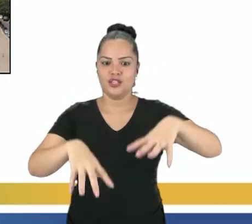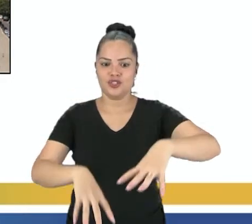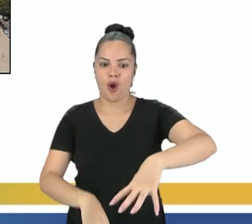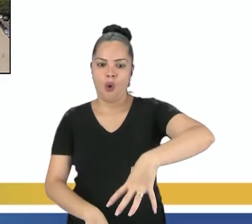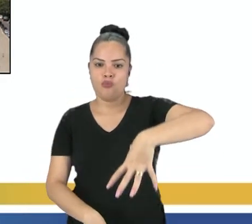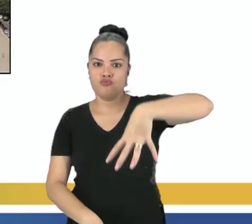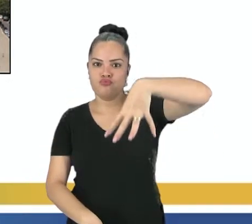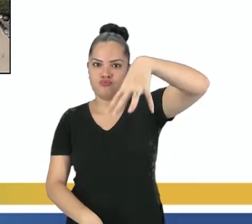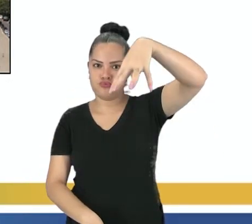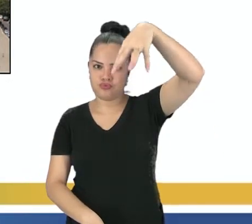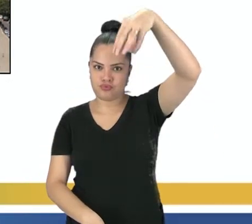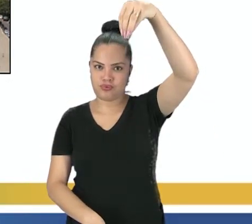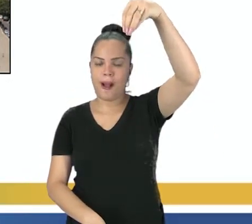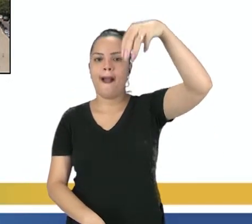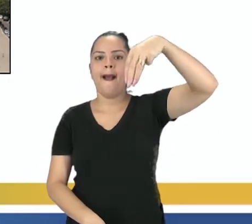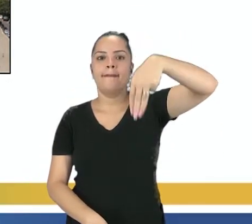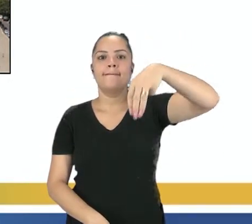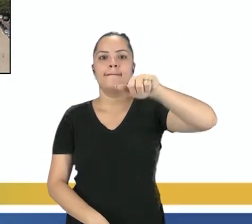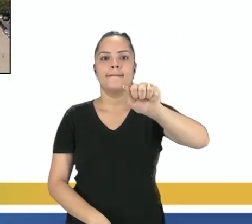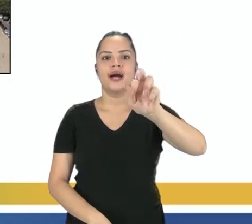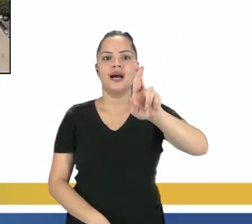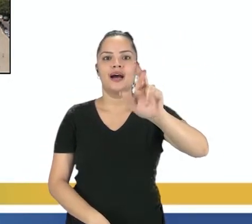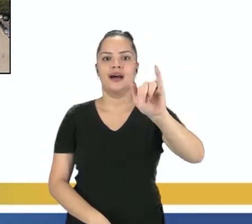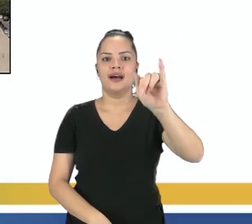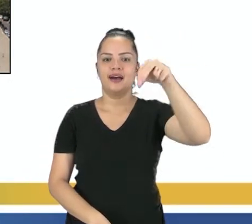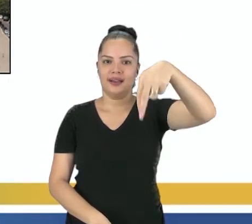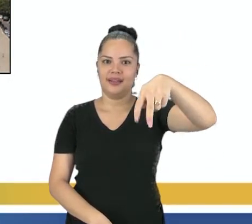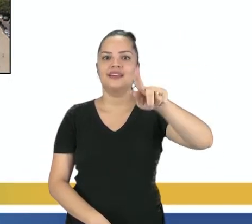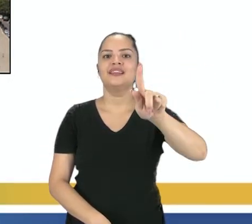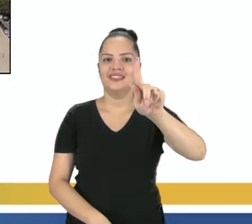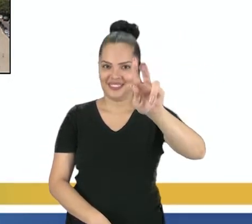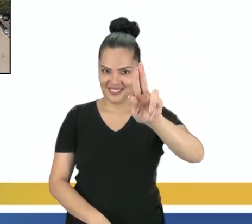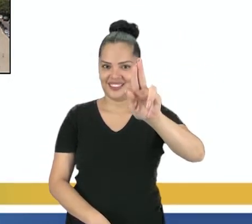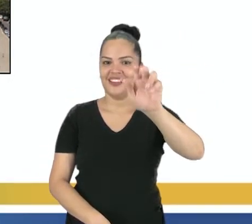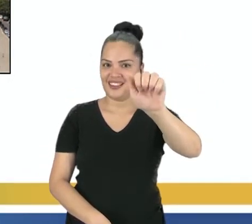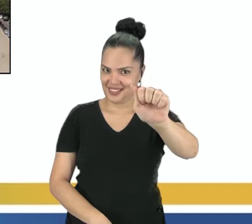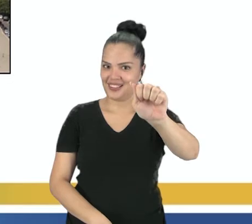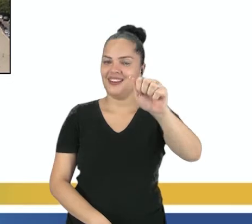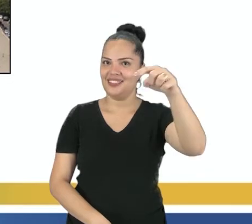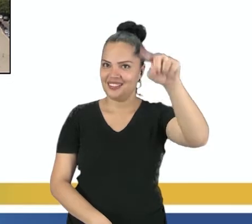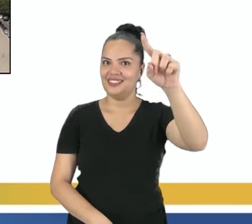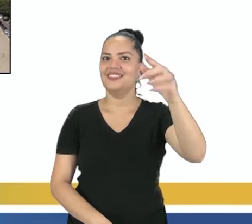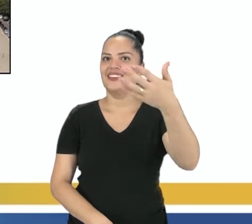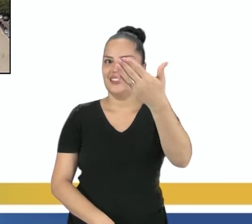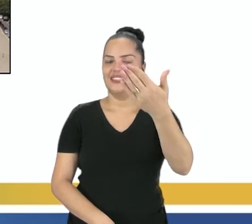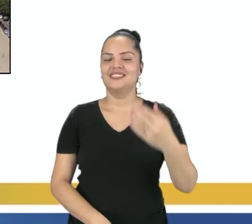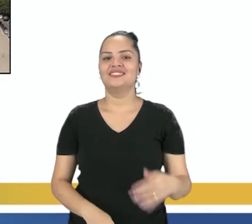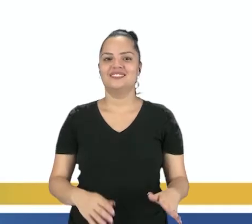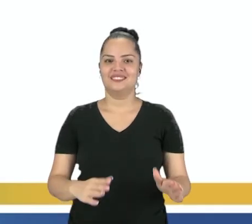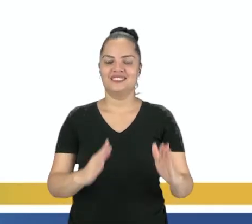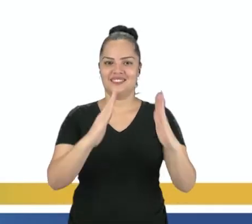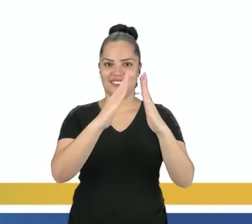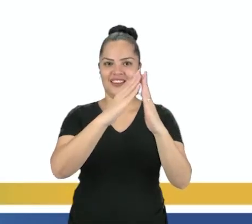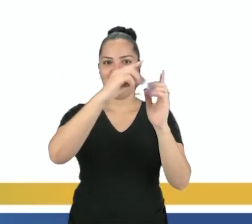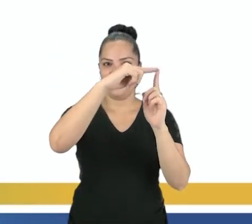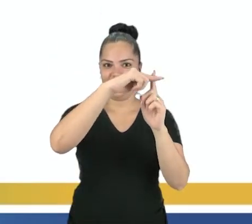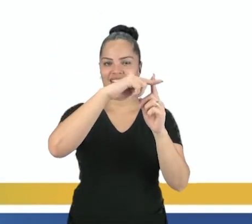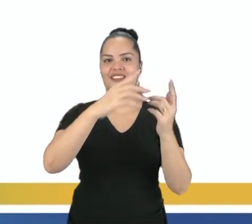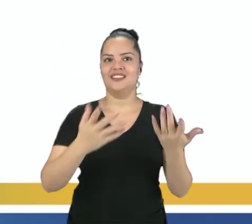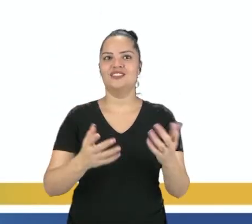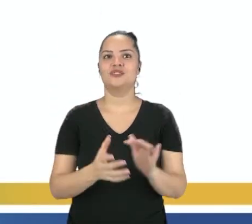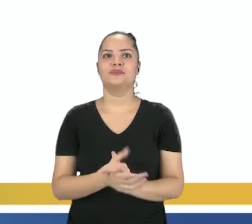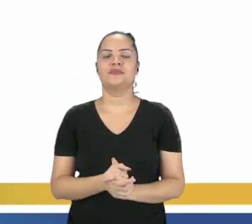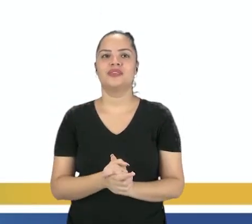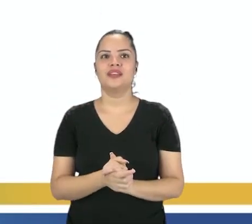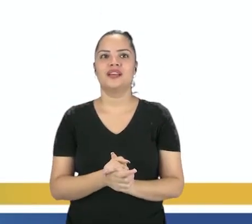no Brasil. É a mais alta catedral da América Latina. Observe o formato dessa catedral, né? A